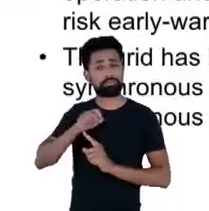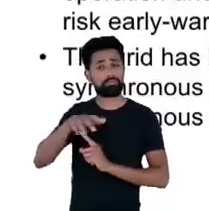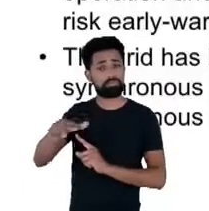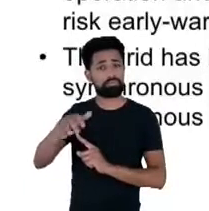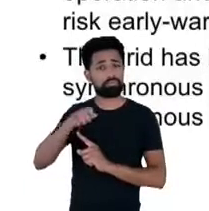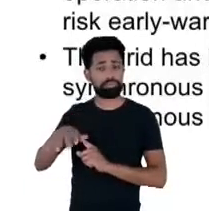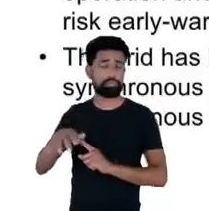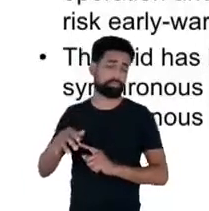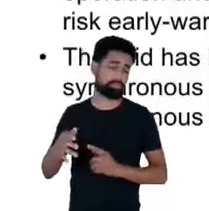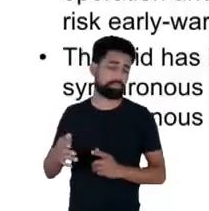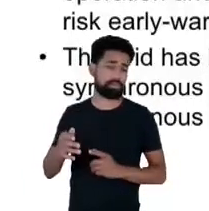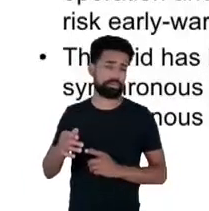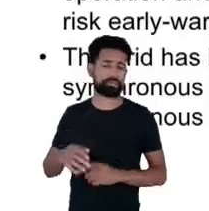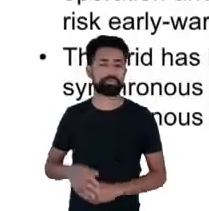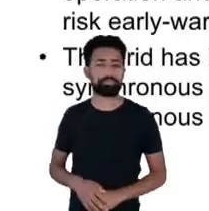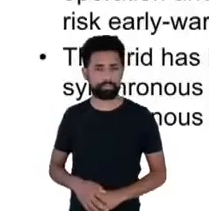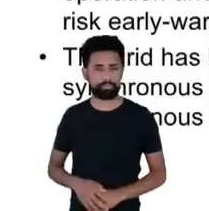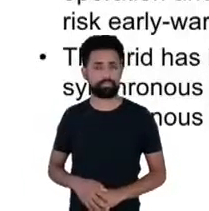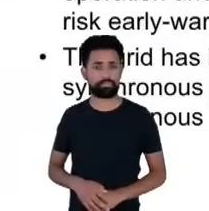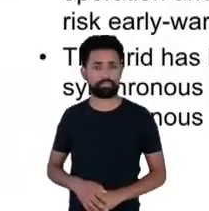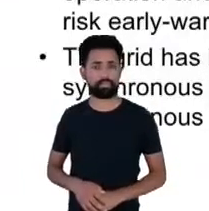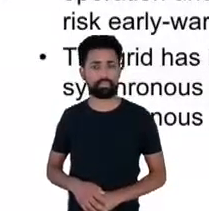sem fio.